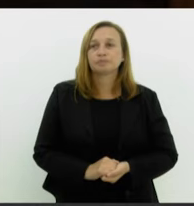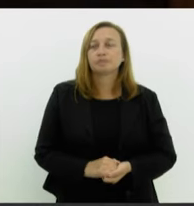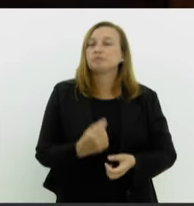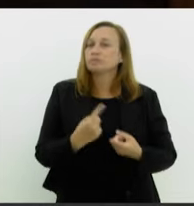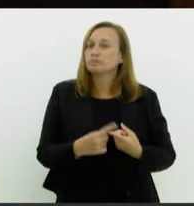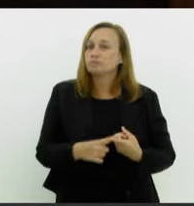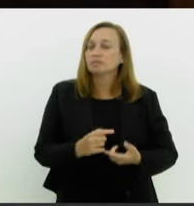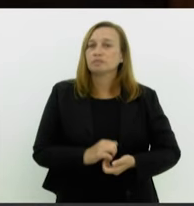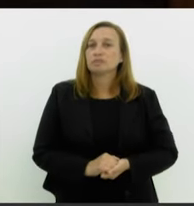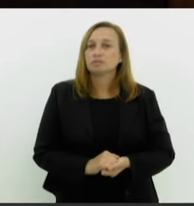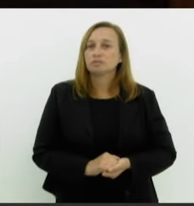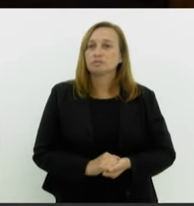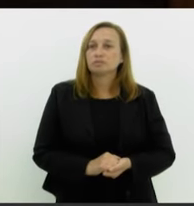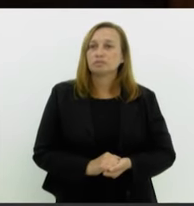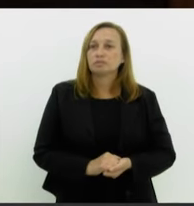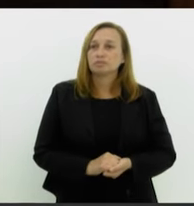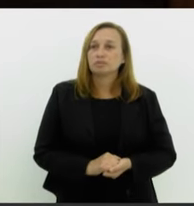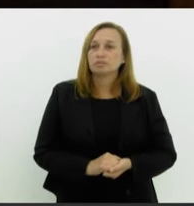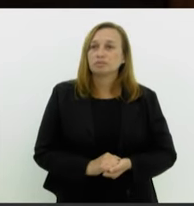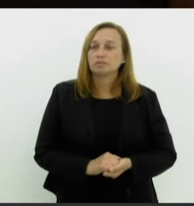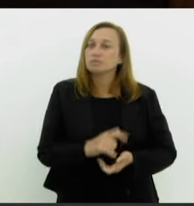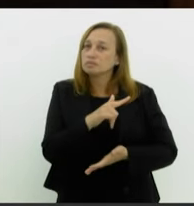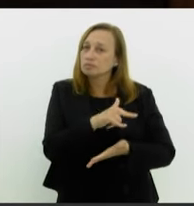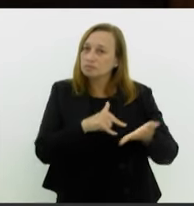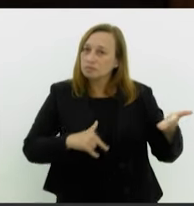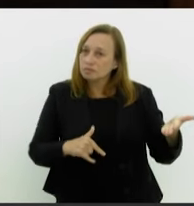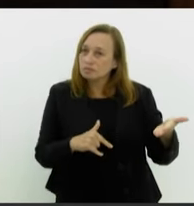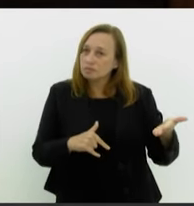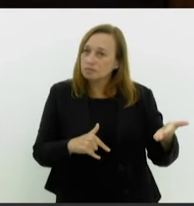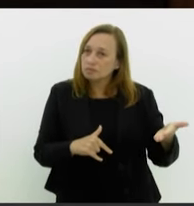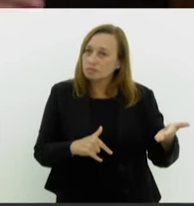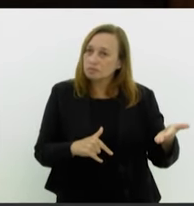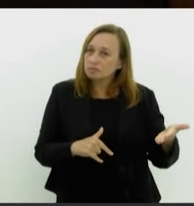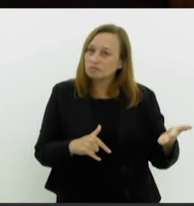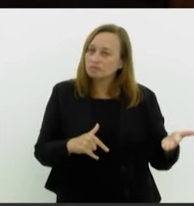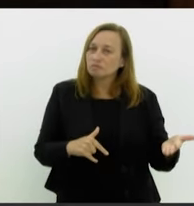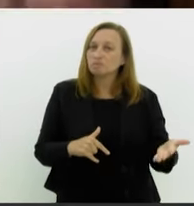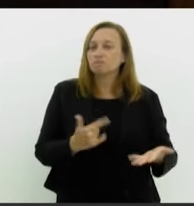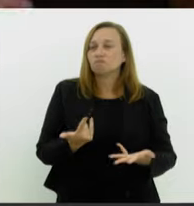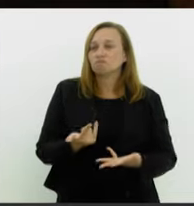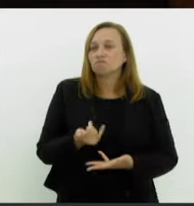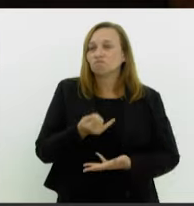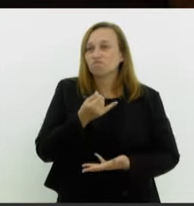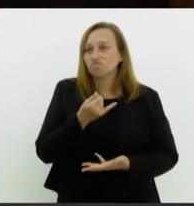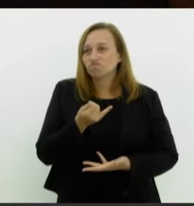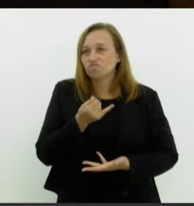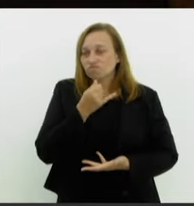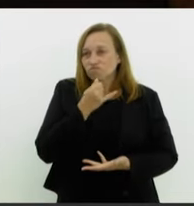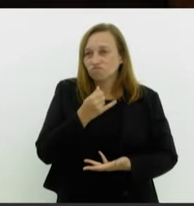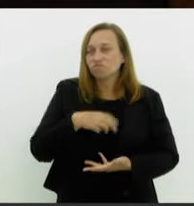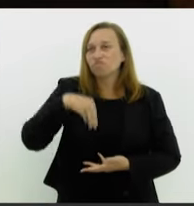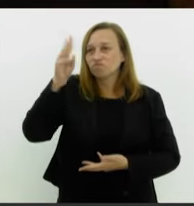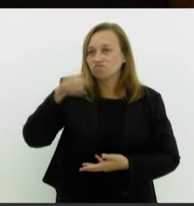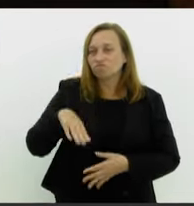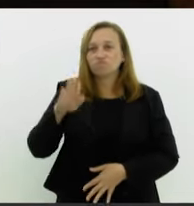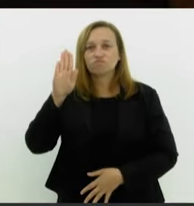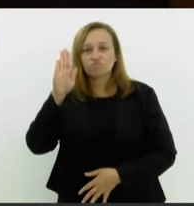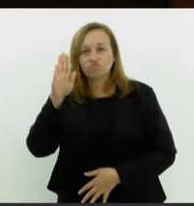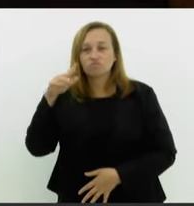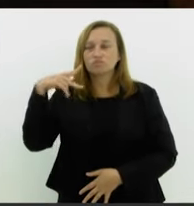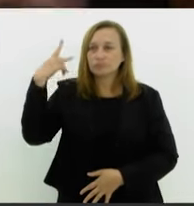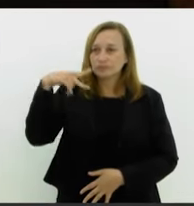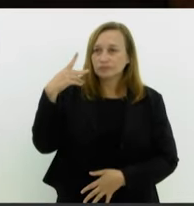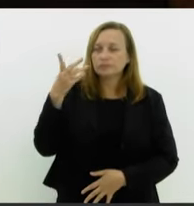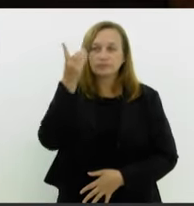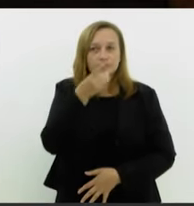porque esses e esses dois documentos internacionais são tão relevantes para quem é candidata a vereadora para quem é deputada para